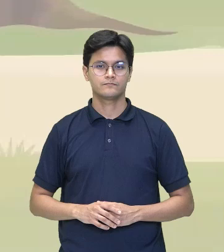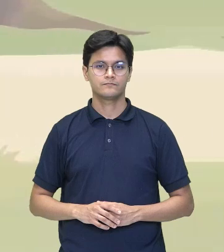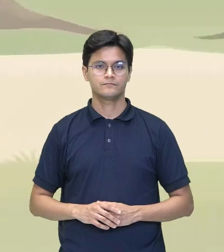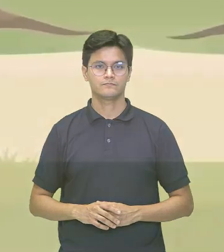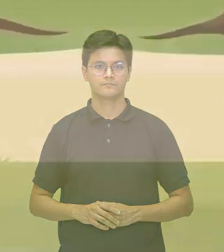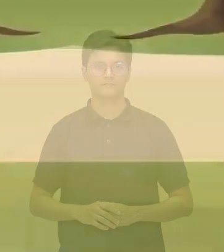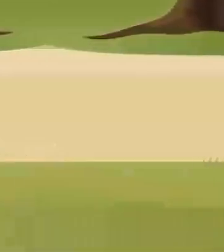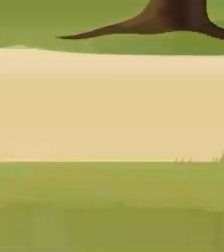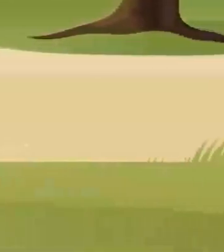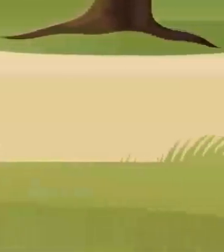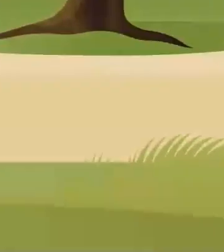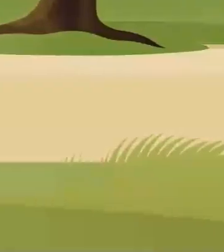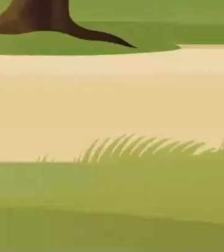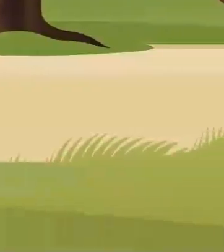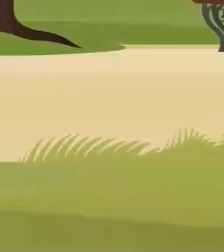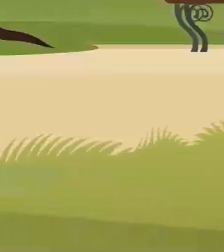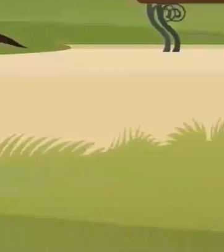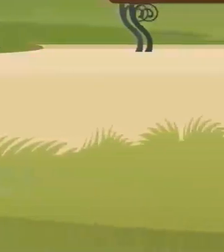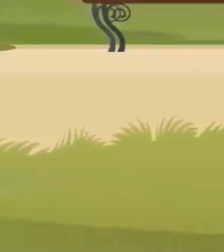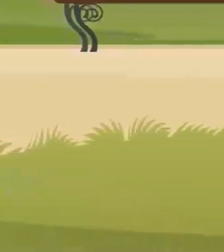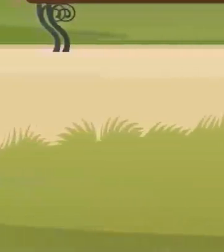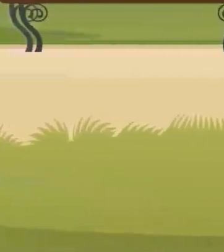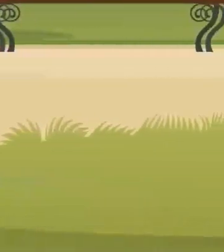We were running.